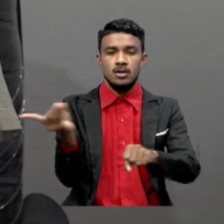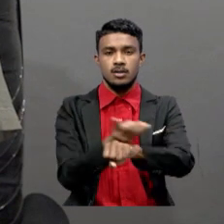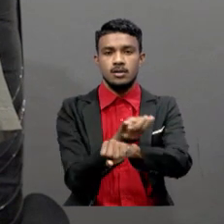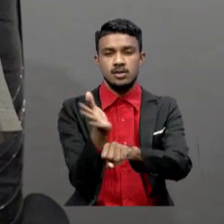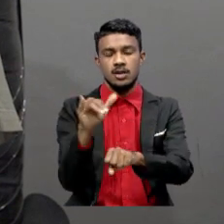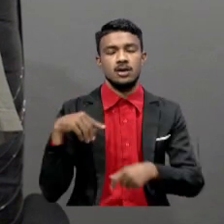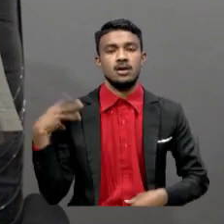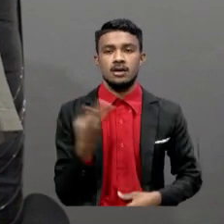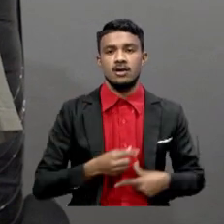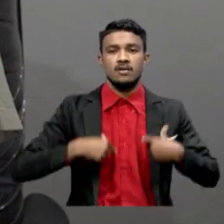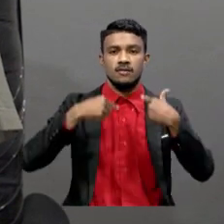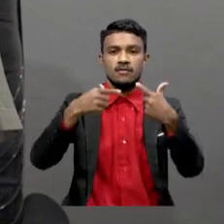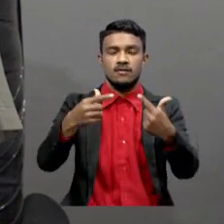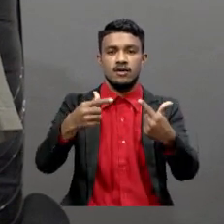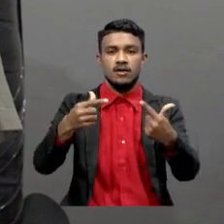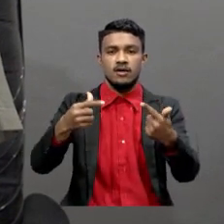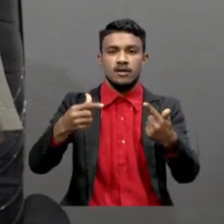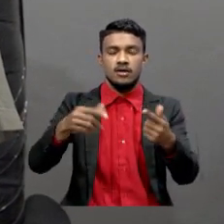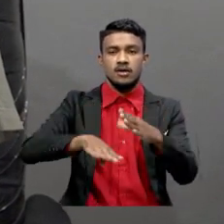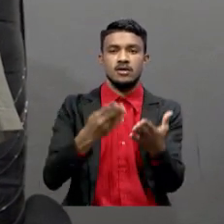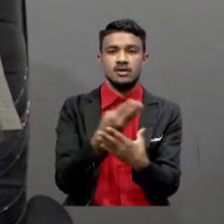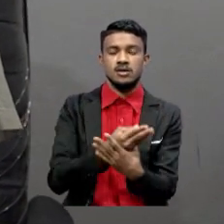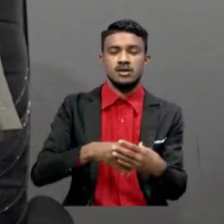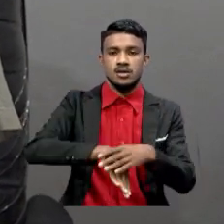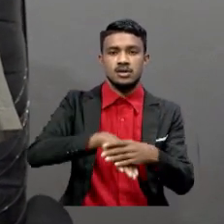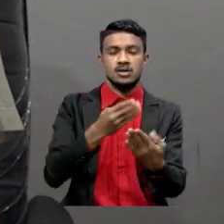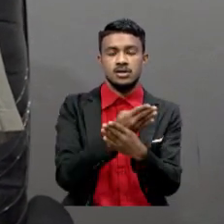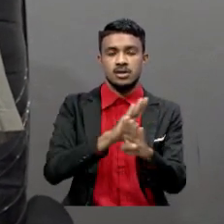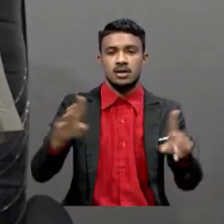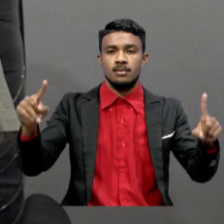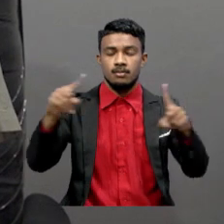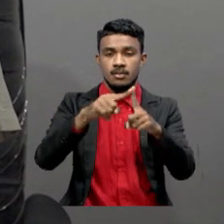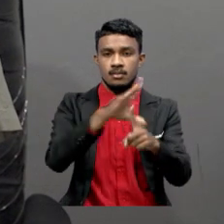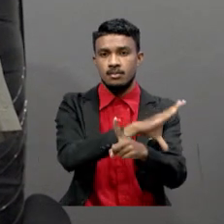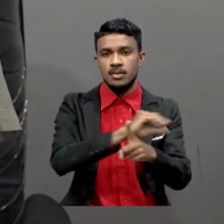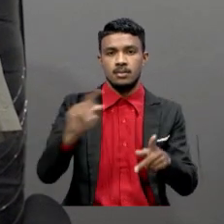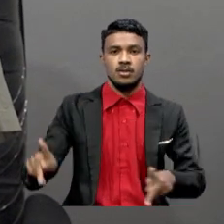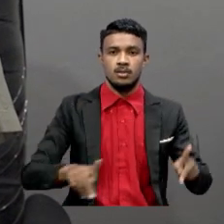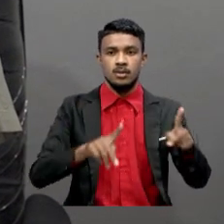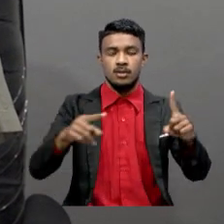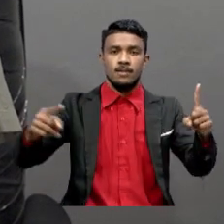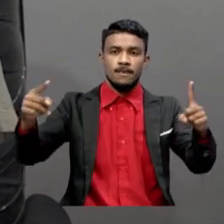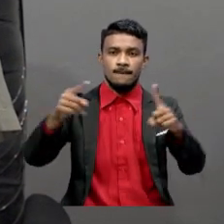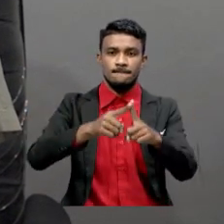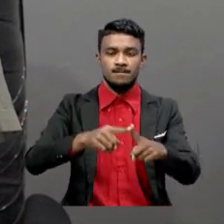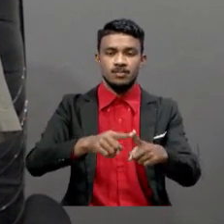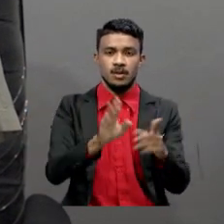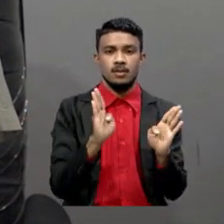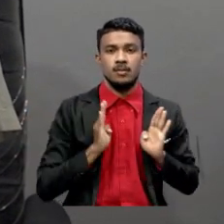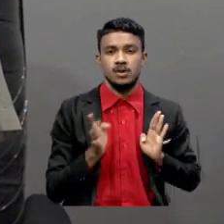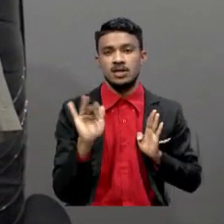tá for saiba público, e depois, camarada se deve interessado, a cara